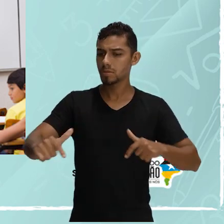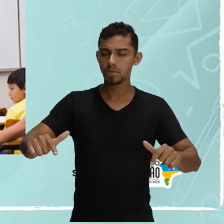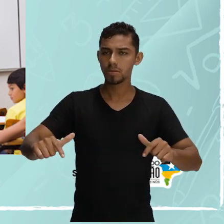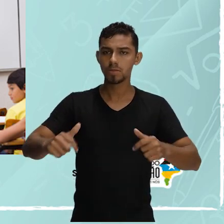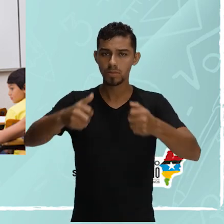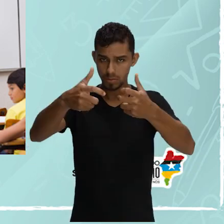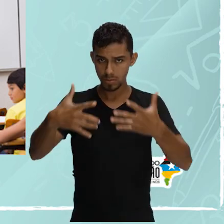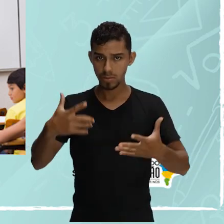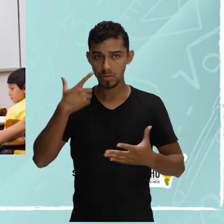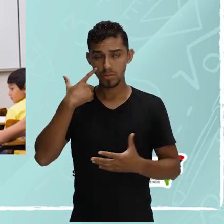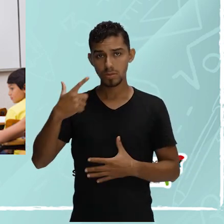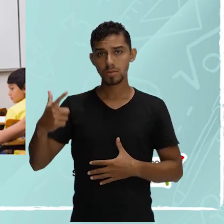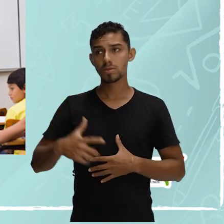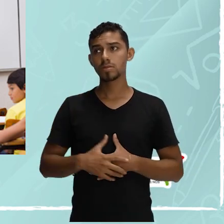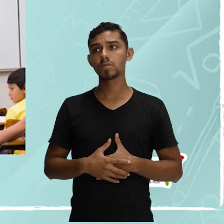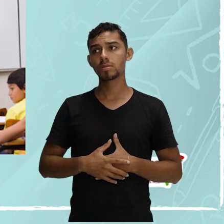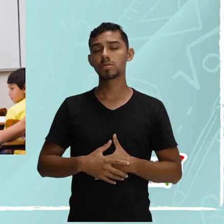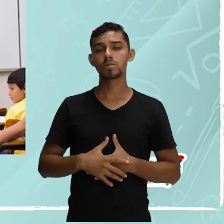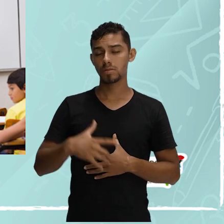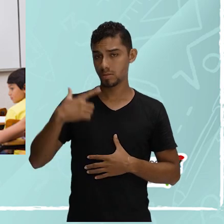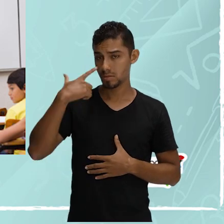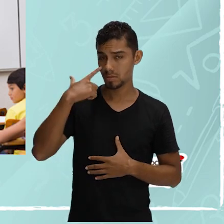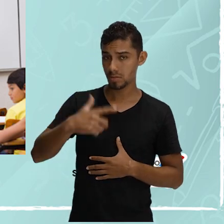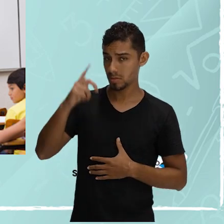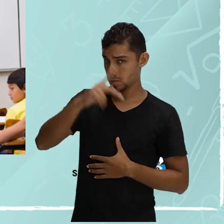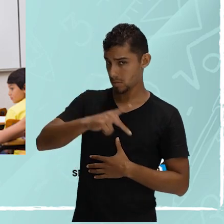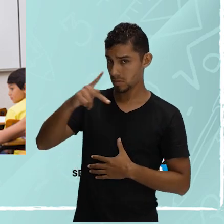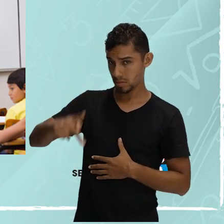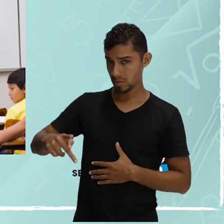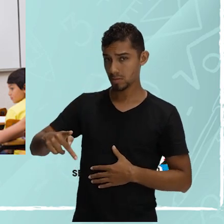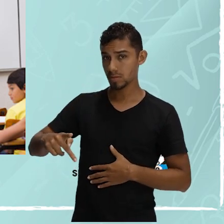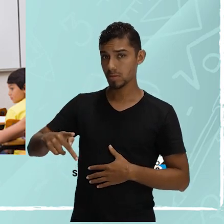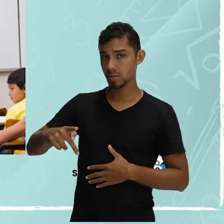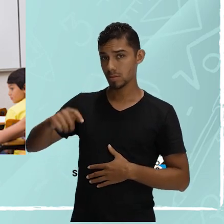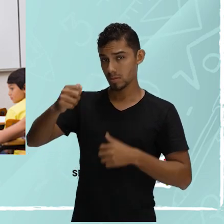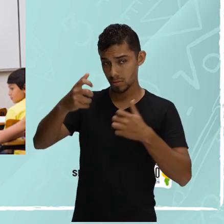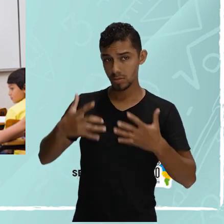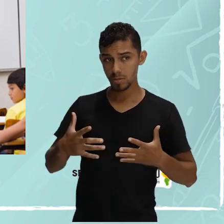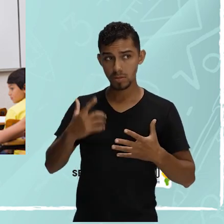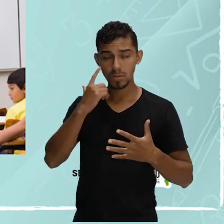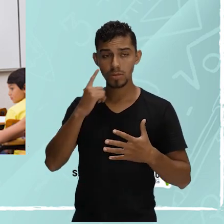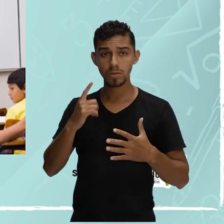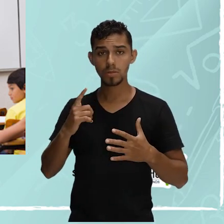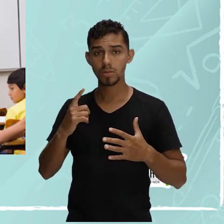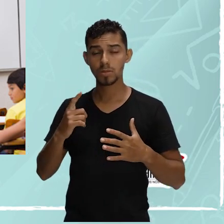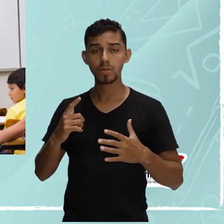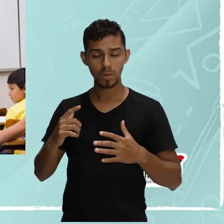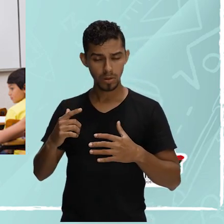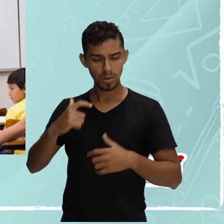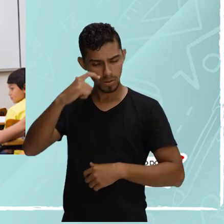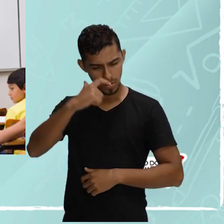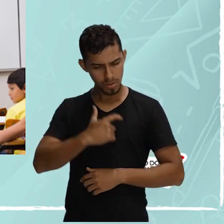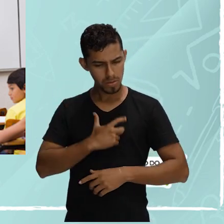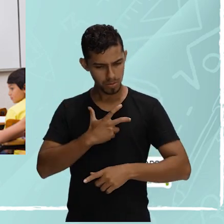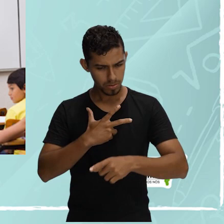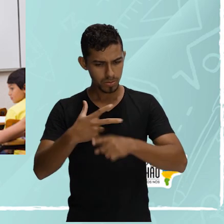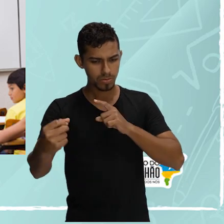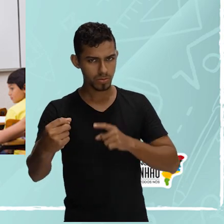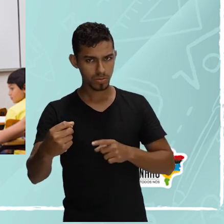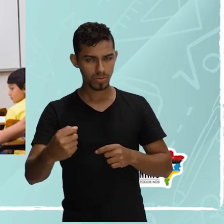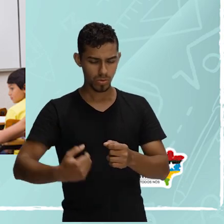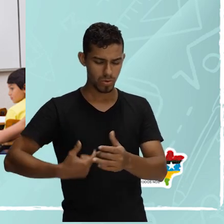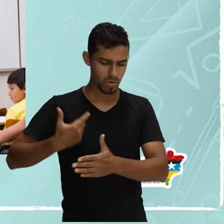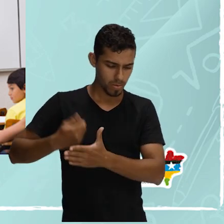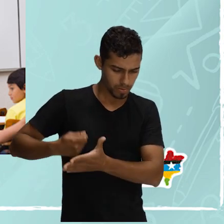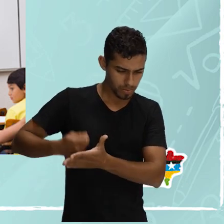te explico. Eu não acabei de te dizer que professor é um status adquirido? Certo. O que